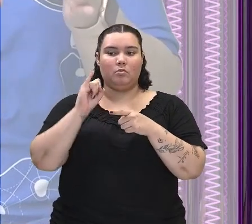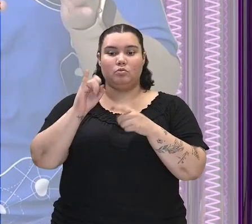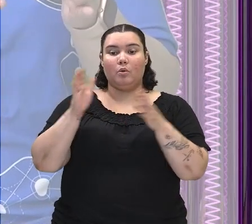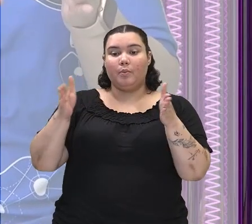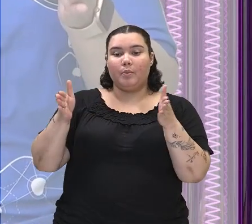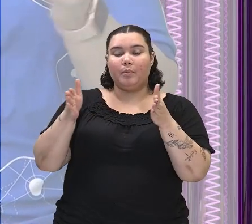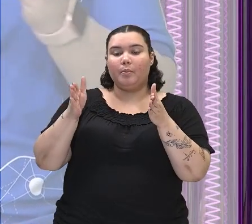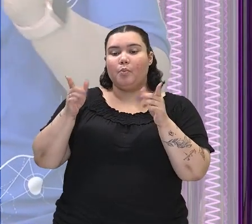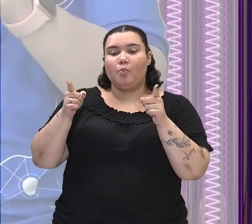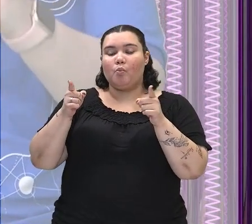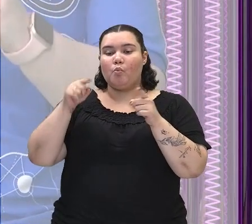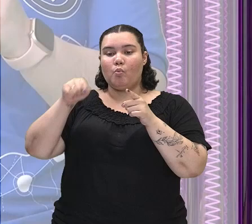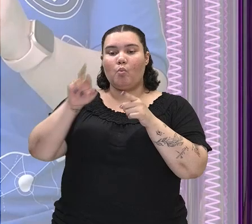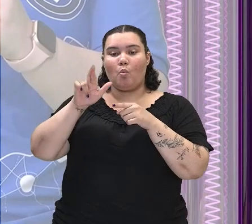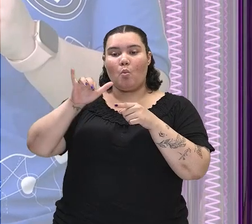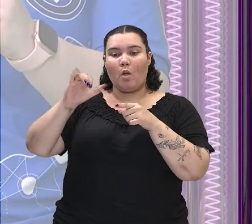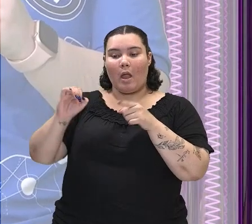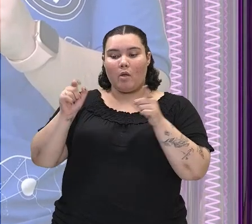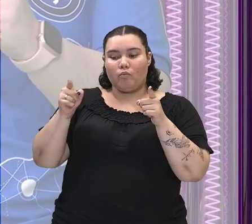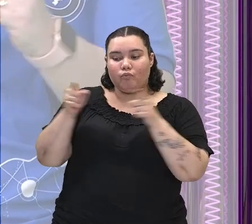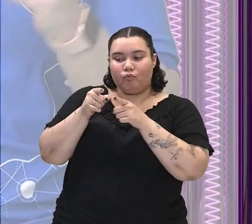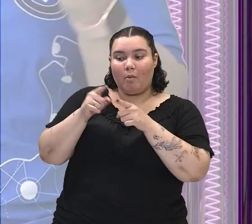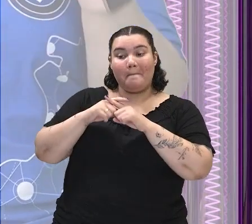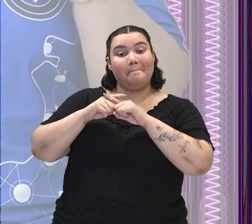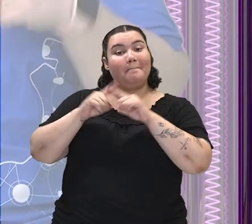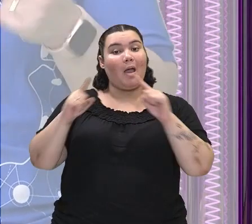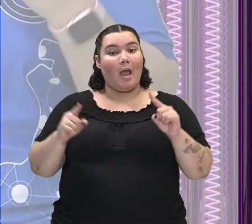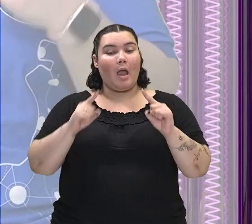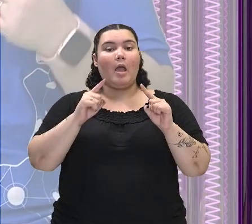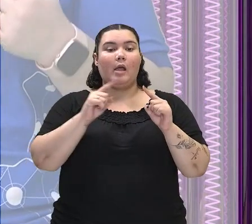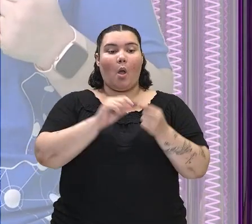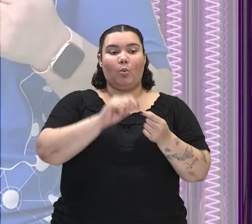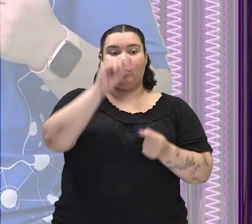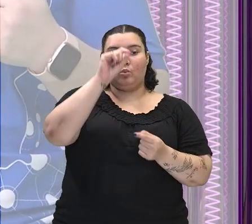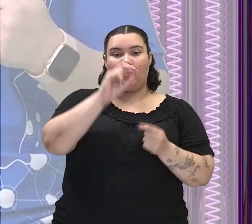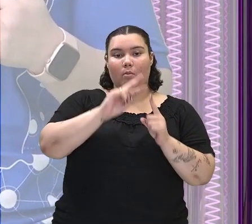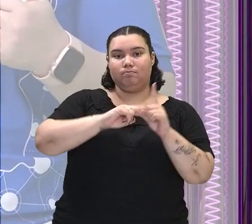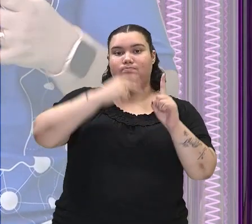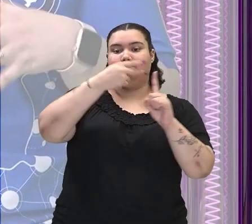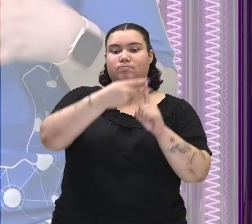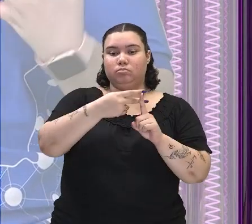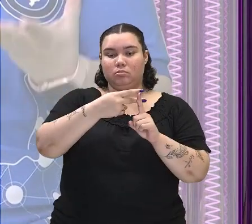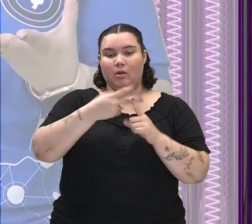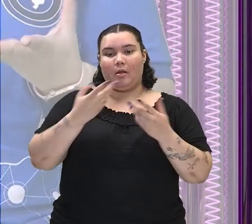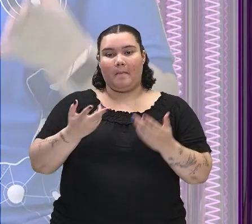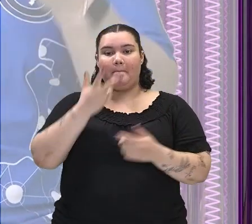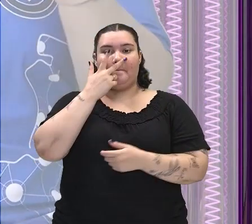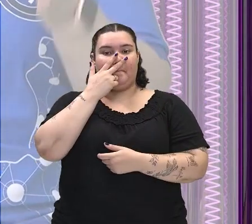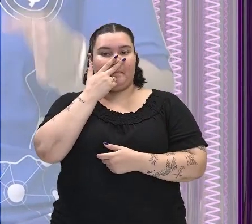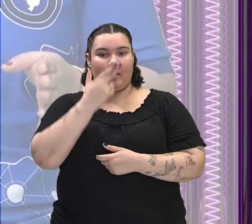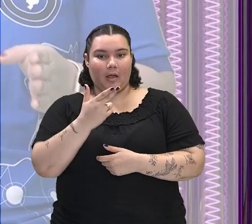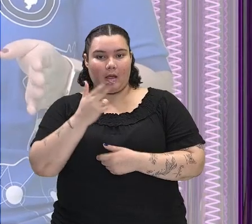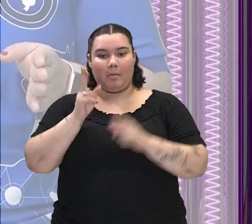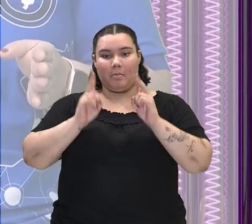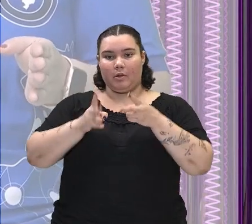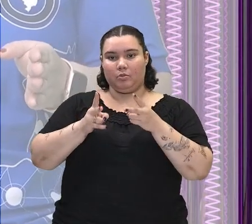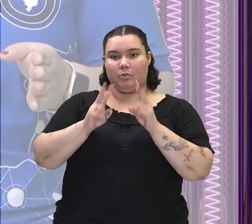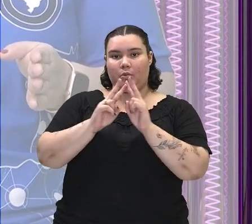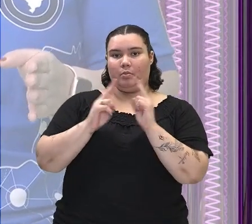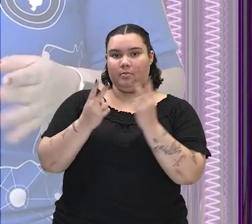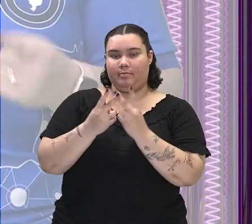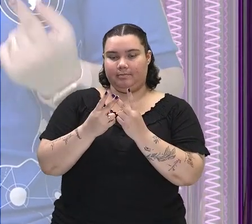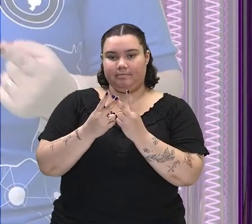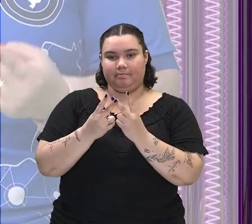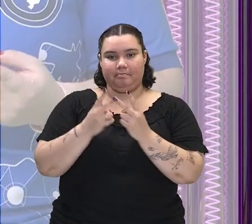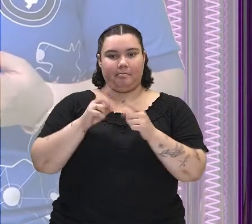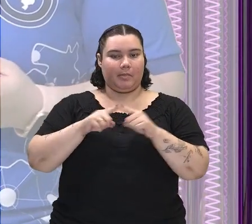reduziu metade do raio, mas você dobrou a altura. Então, se a gente imaginar isso, né, parece que vai continuar o mesmo